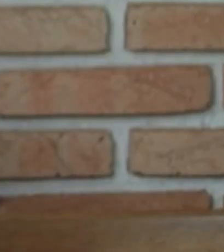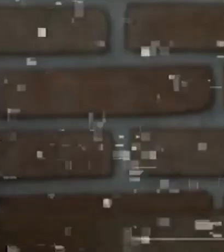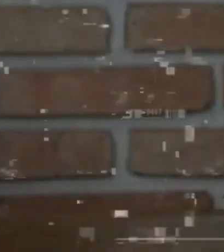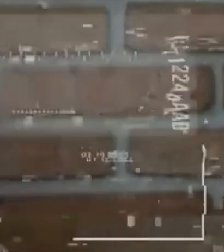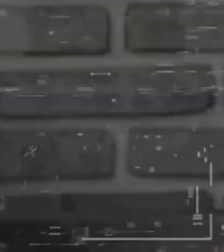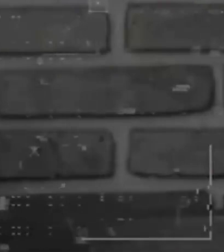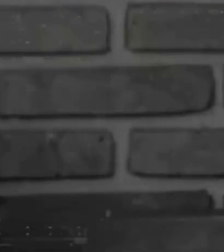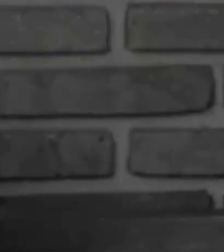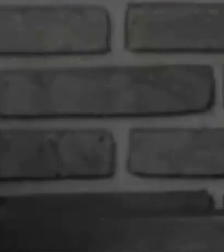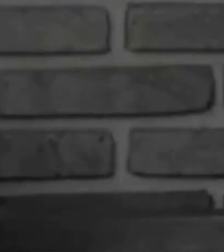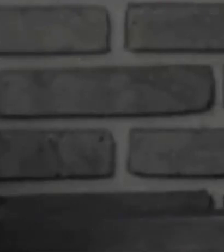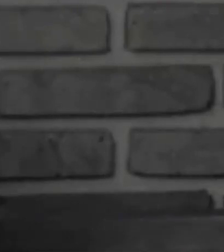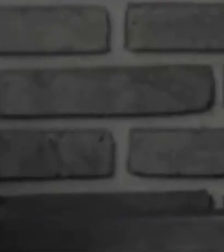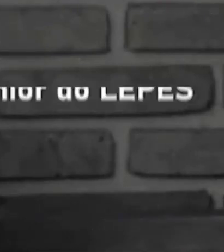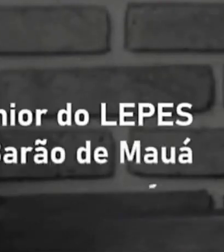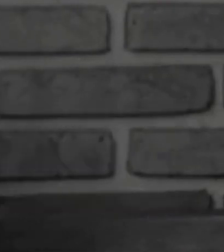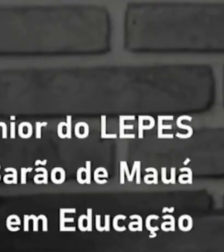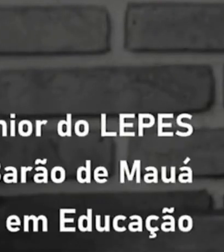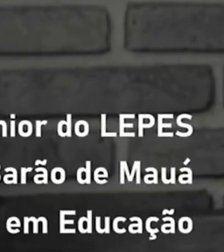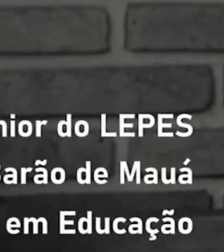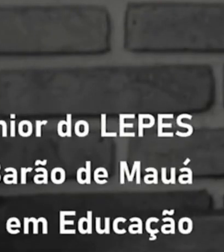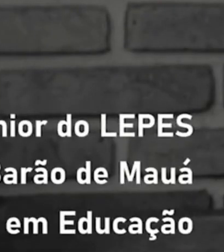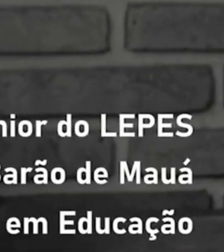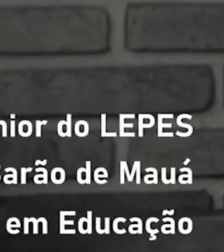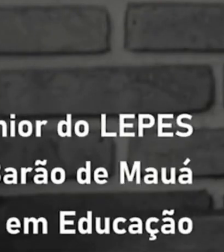uma nova etapa.